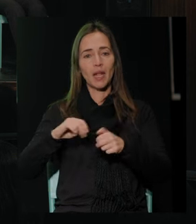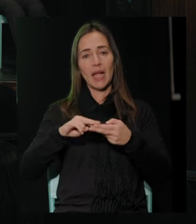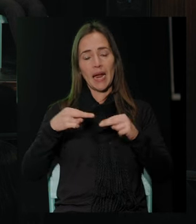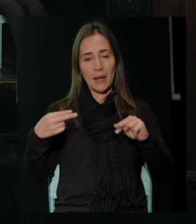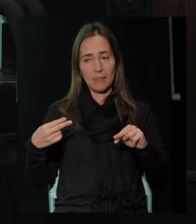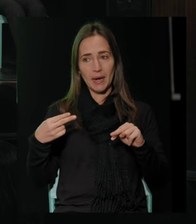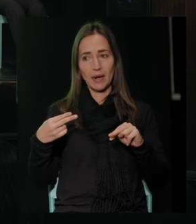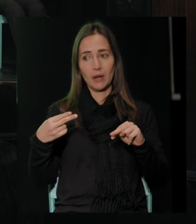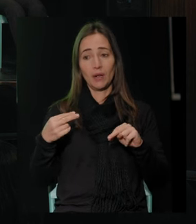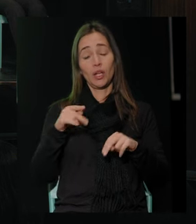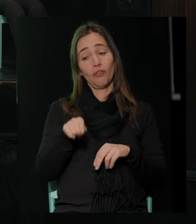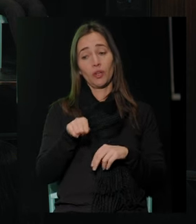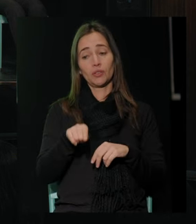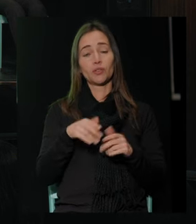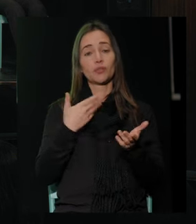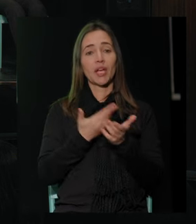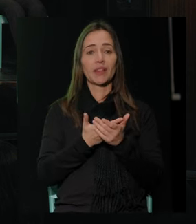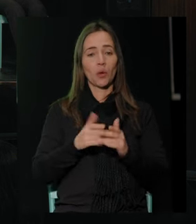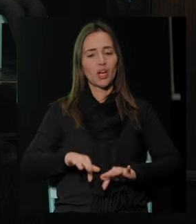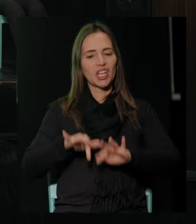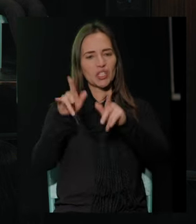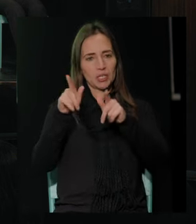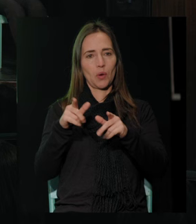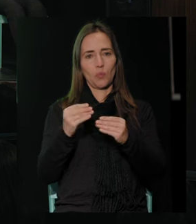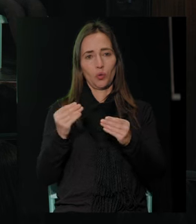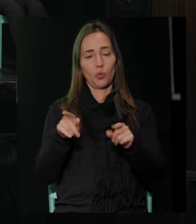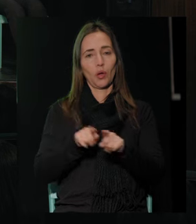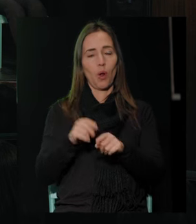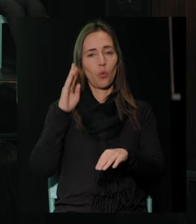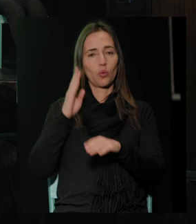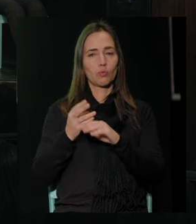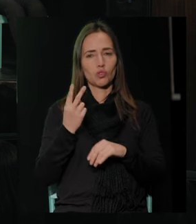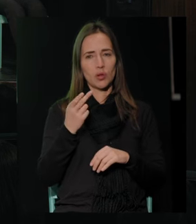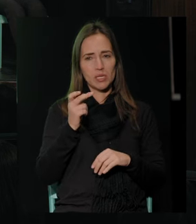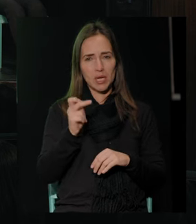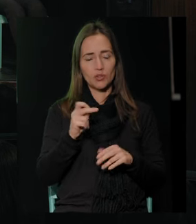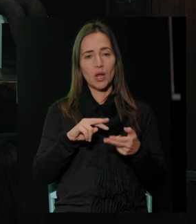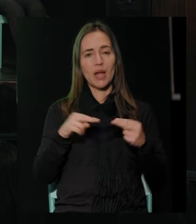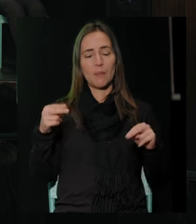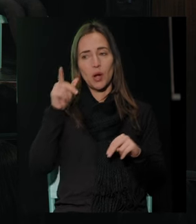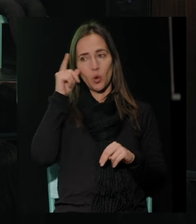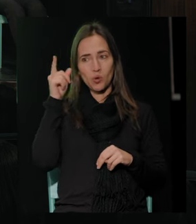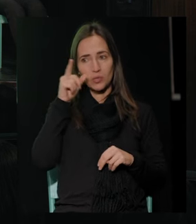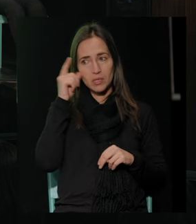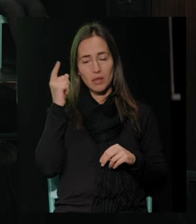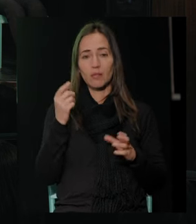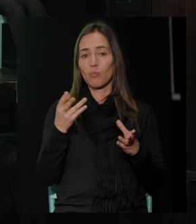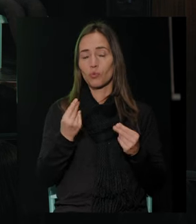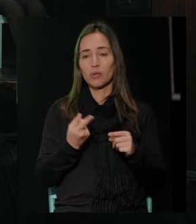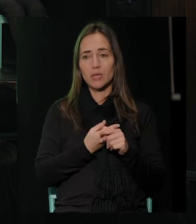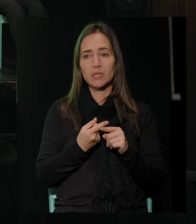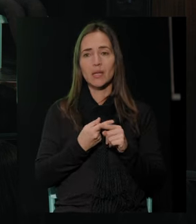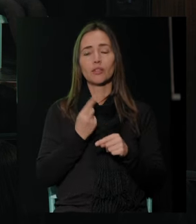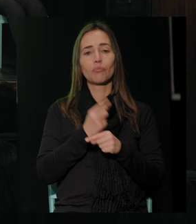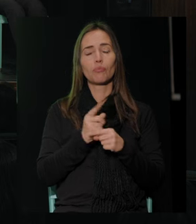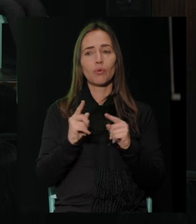foi isso também que permitiu crescer da forma que cresceu nos últimos 2 anos. E a Câmara Municipal de Lousada é bastante interessante